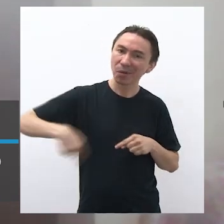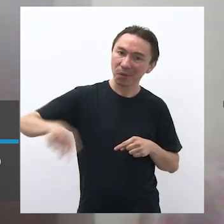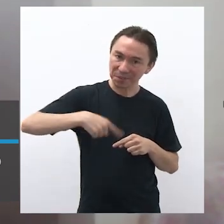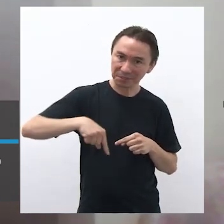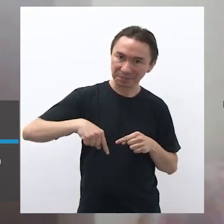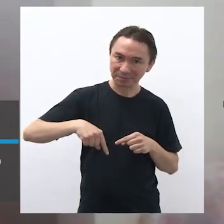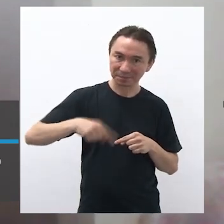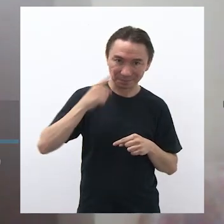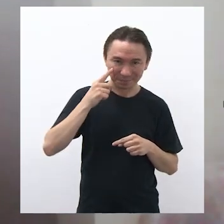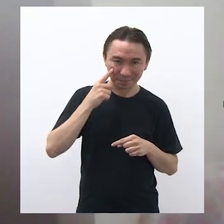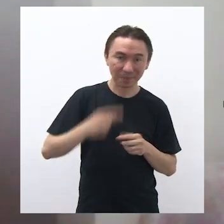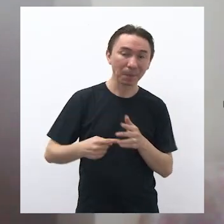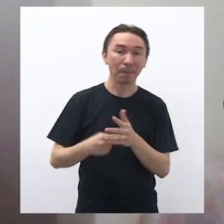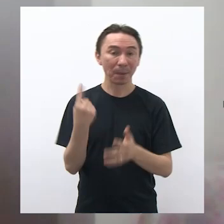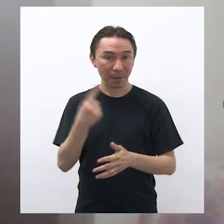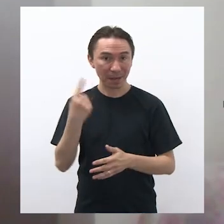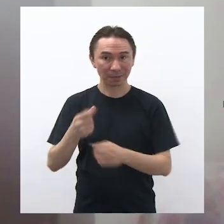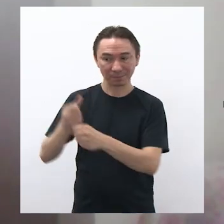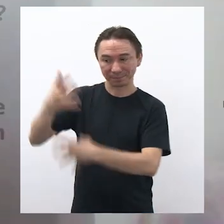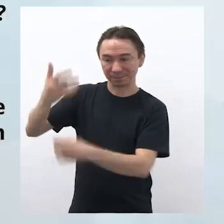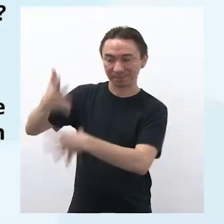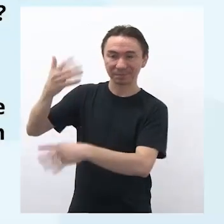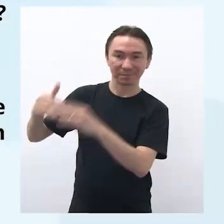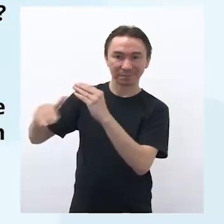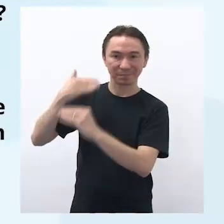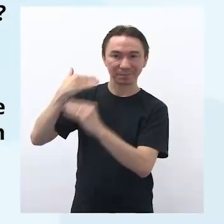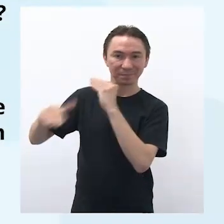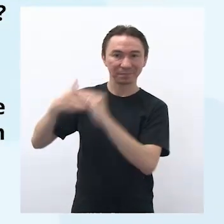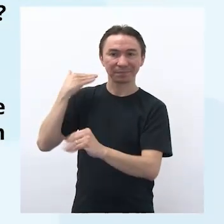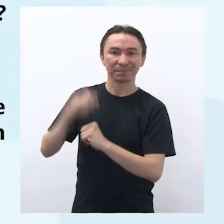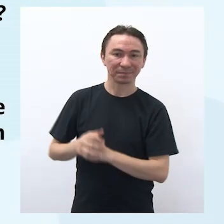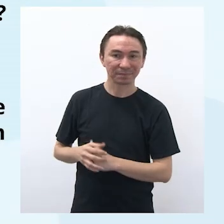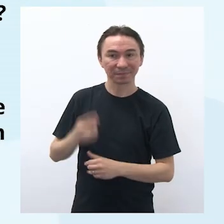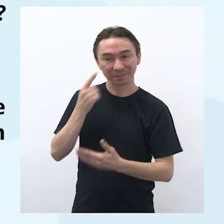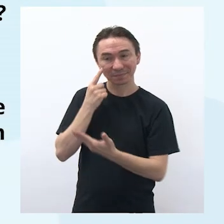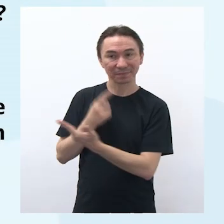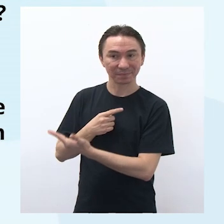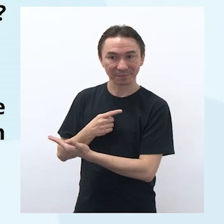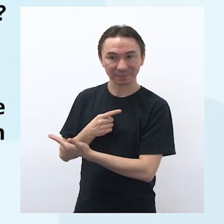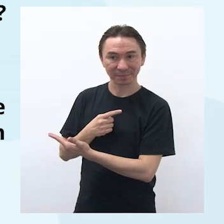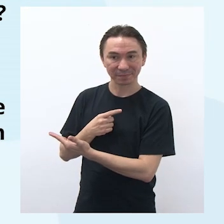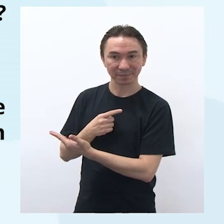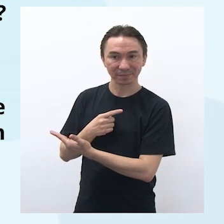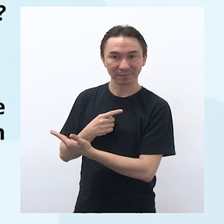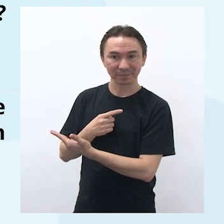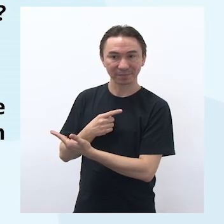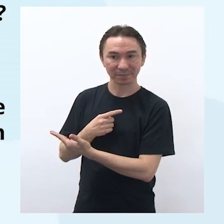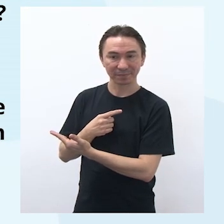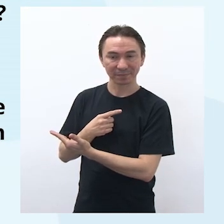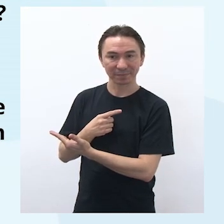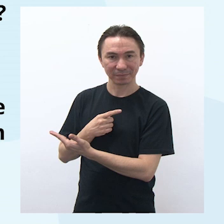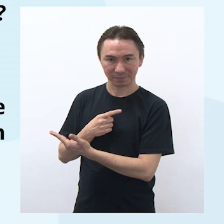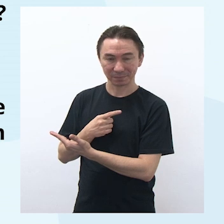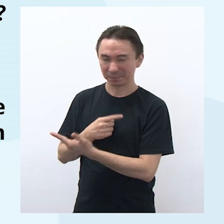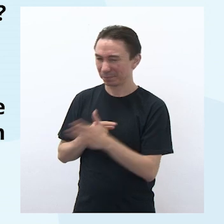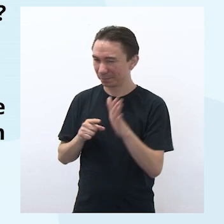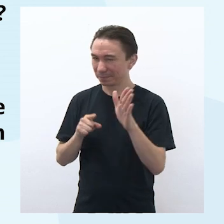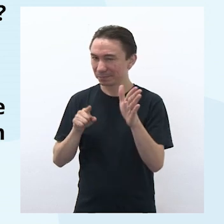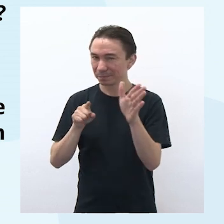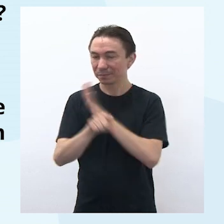primeira interação aqui proposta nesse nosso encontro. Nesse próximo slide, então, a gente está com a seguinte